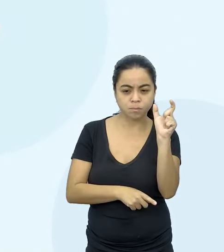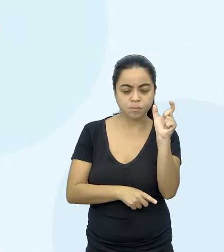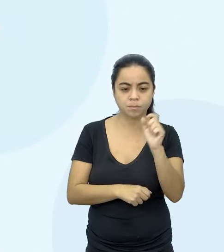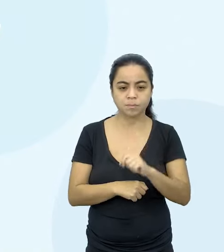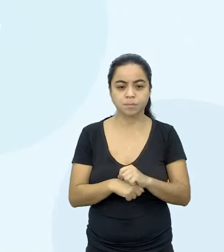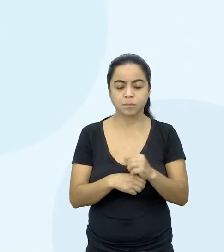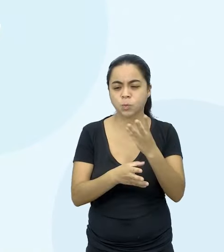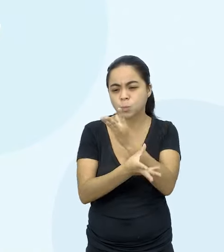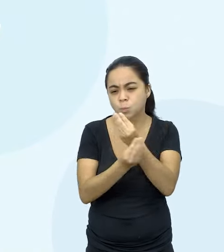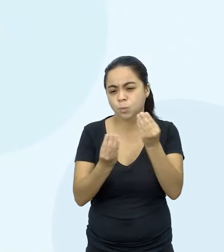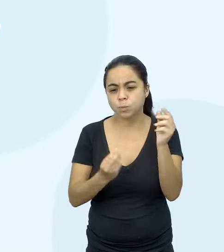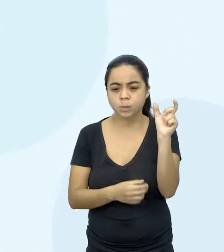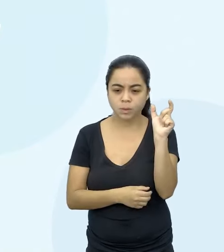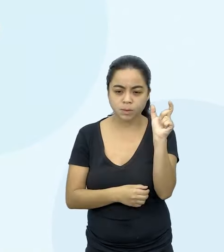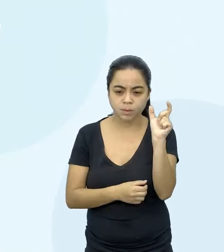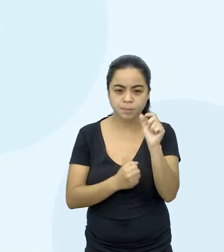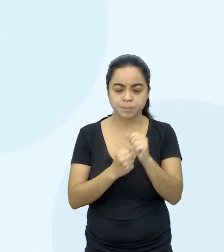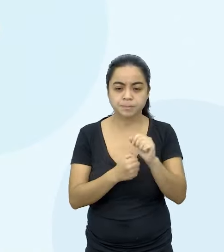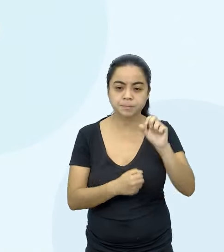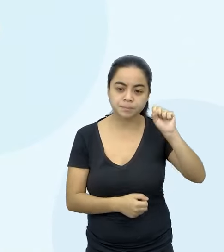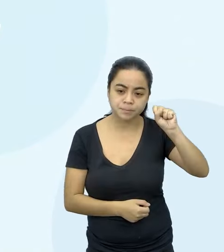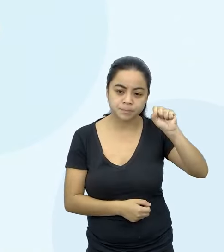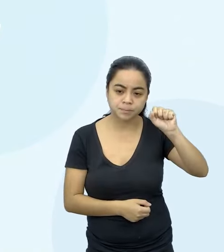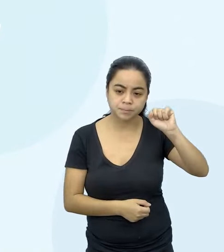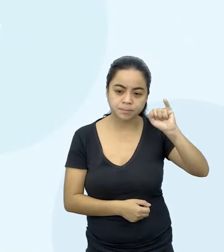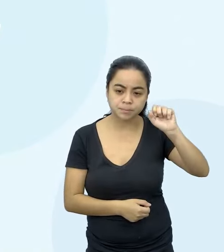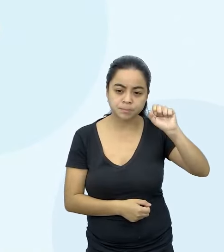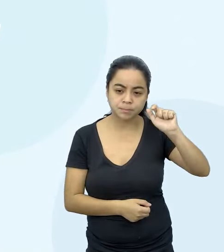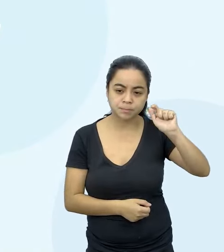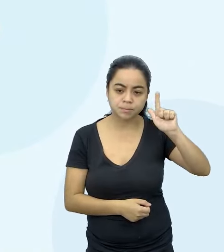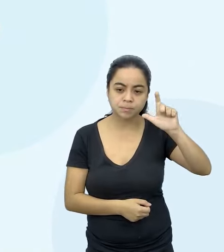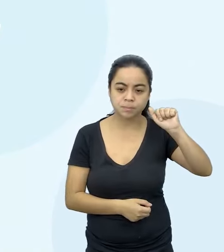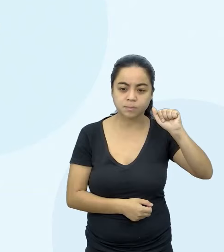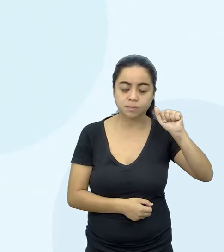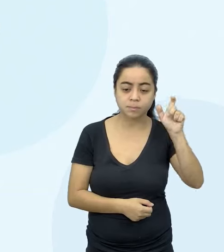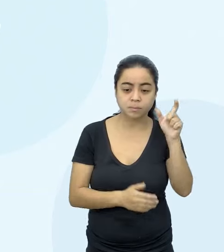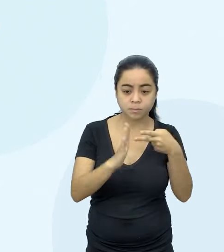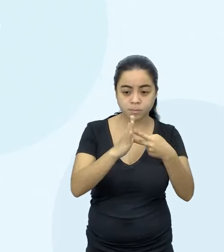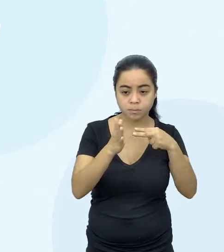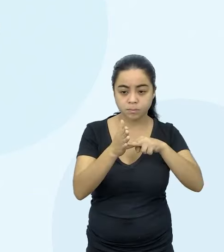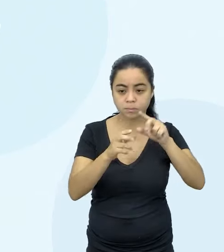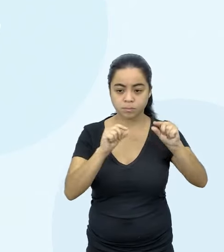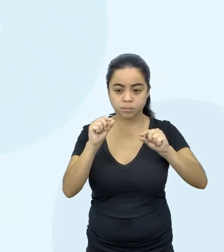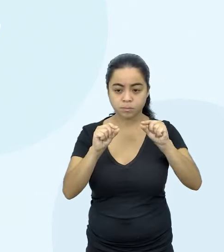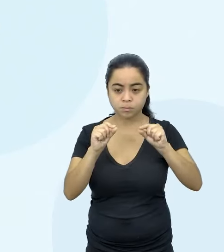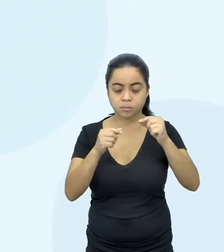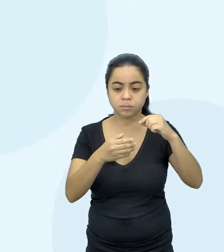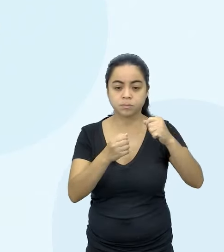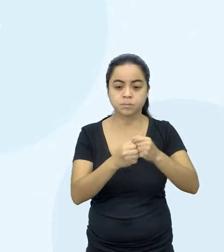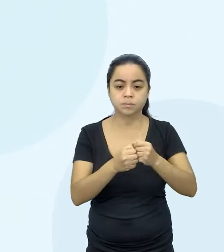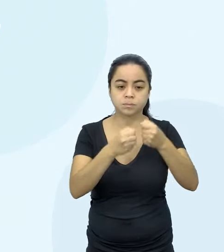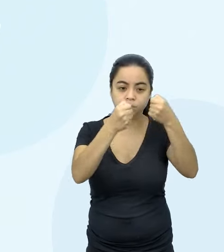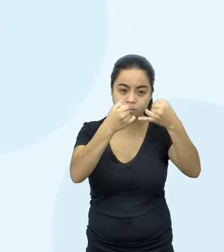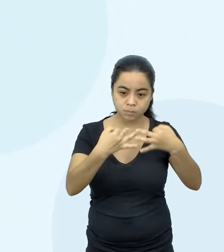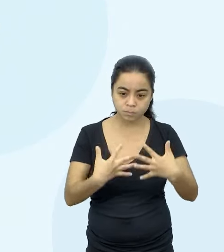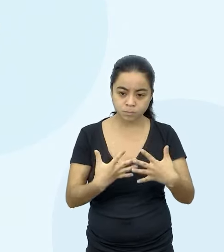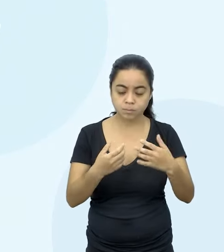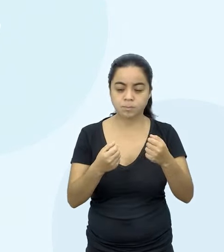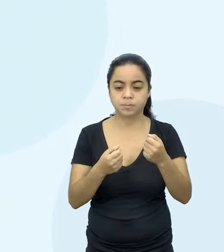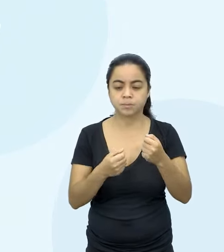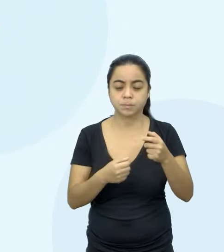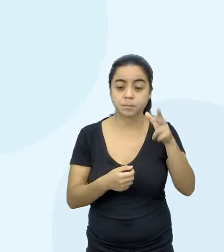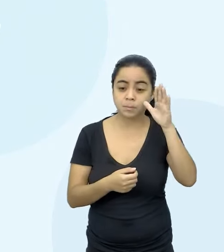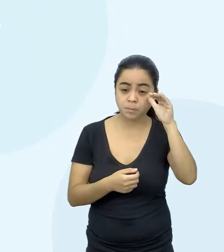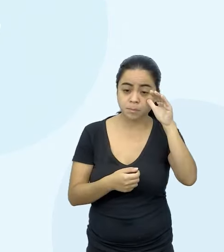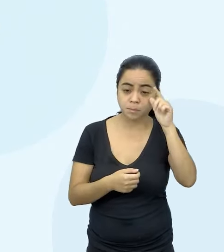bastante siglas, professores. Então a gente achou interessante de fazer esse siglário para todos, né, terem acesso depois.